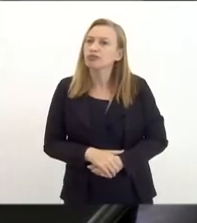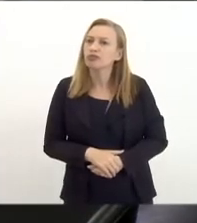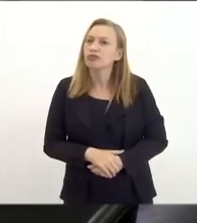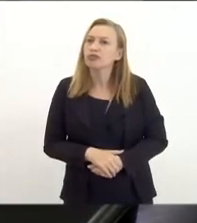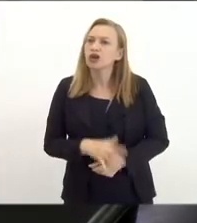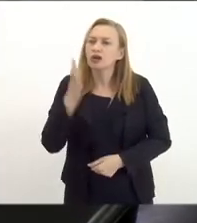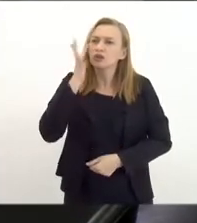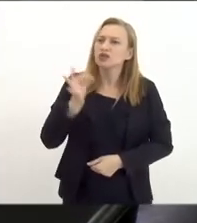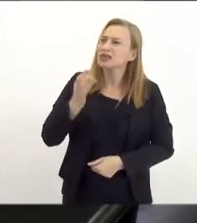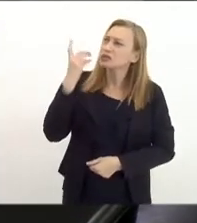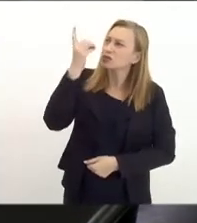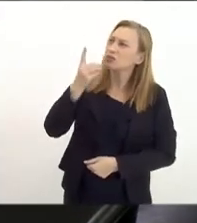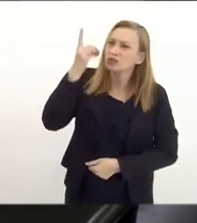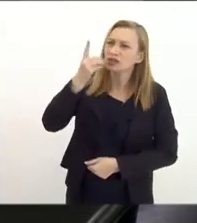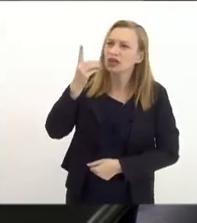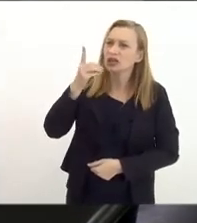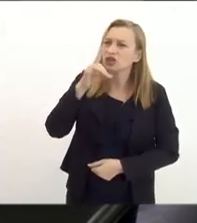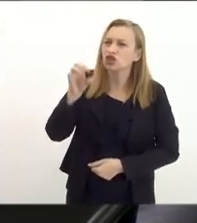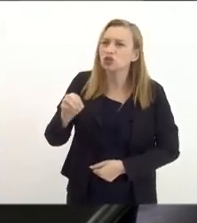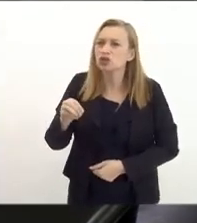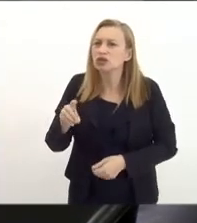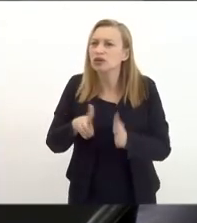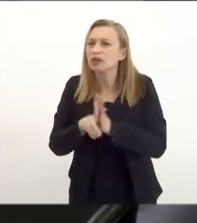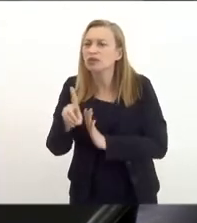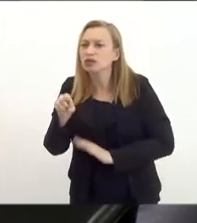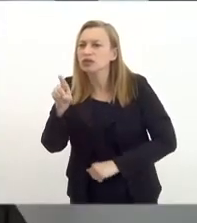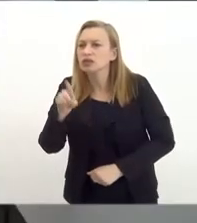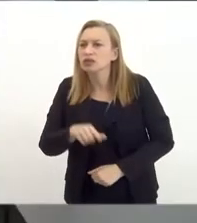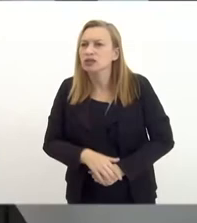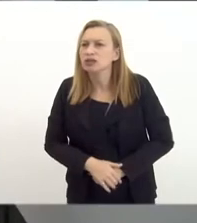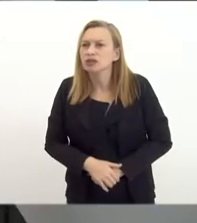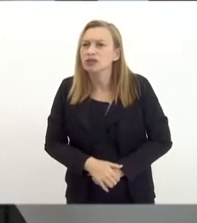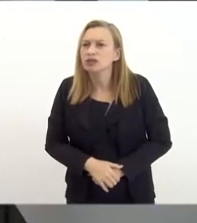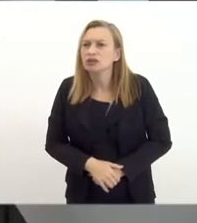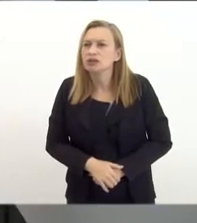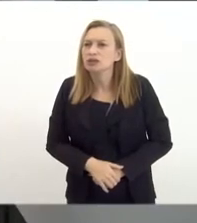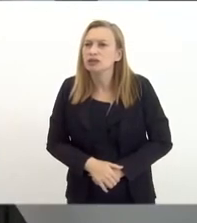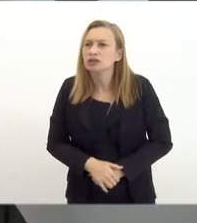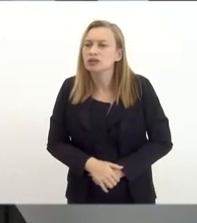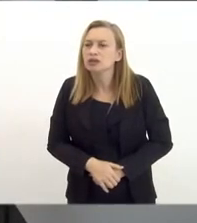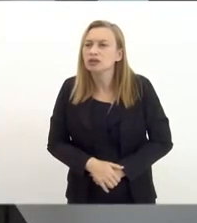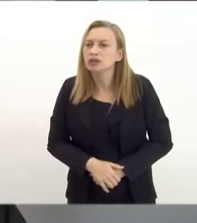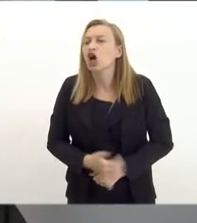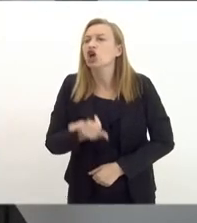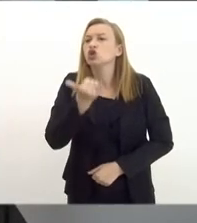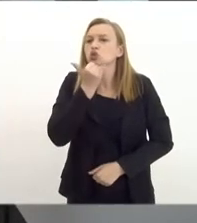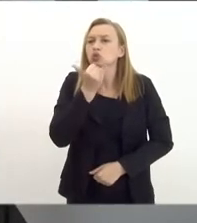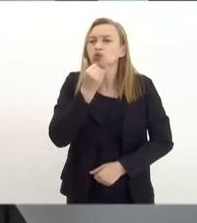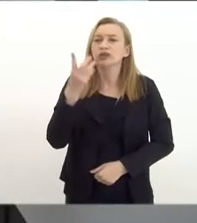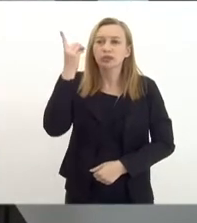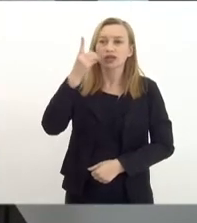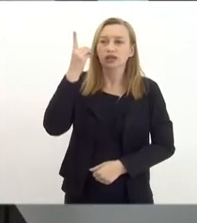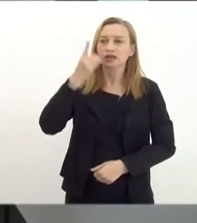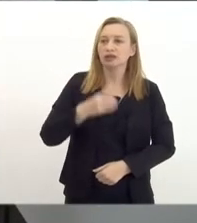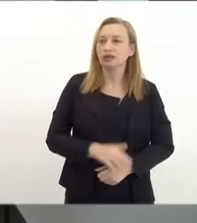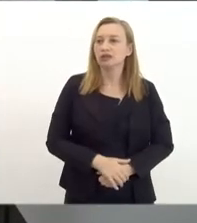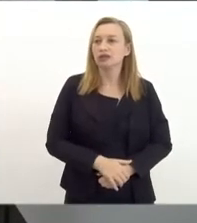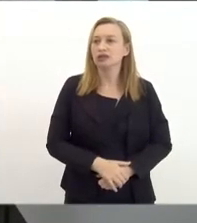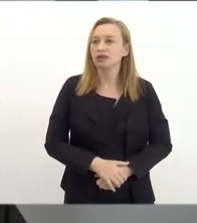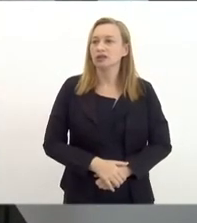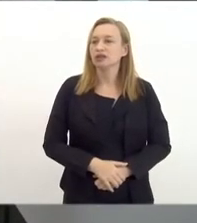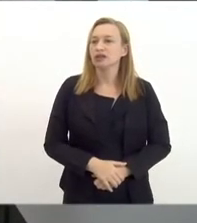e eu não sei se o deputado Dionísio tá perguntando alguma coisa desculpa a deputado